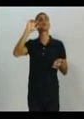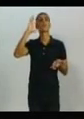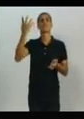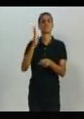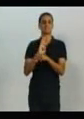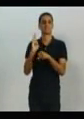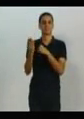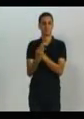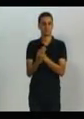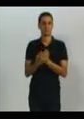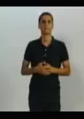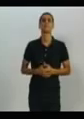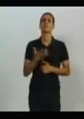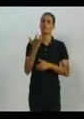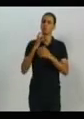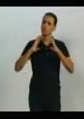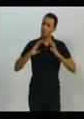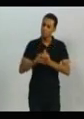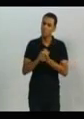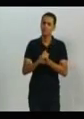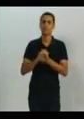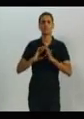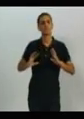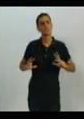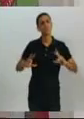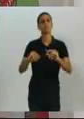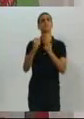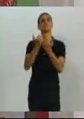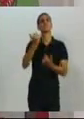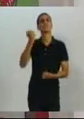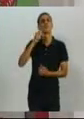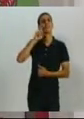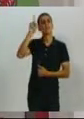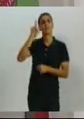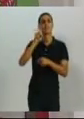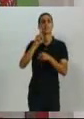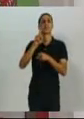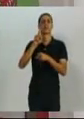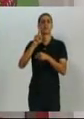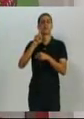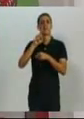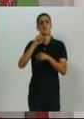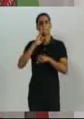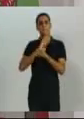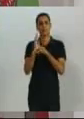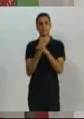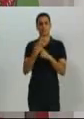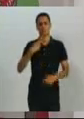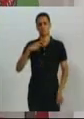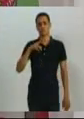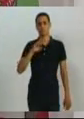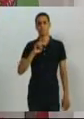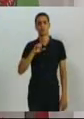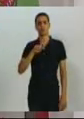quero comentar a toda a diretoria lá do bairro Progresso, da rua Belmiro Cozani, por ter me chamado.